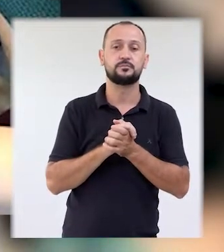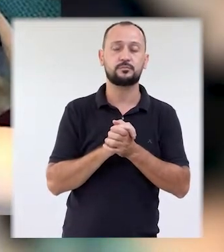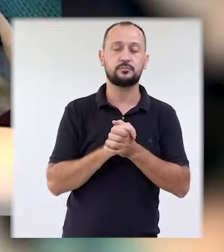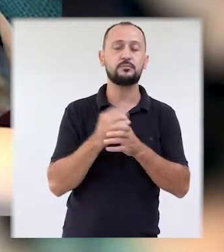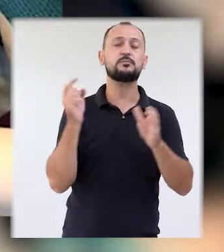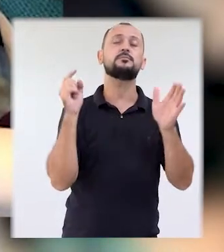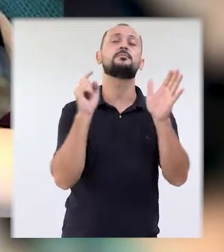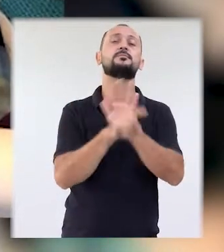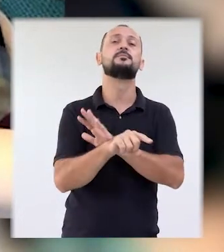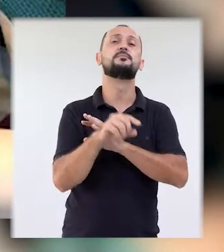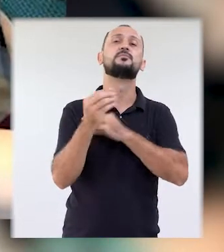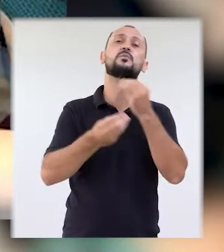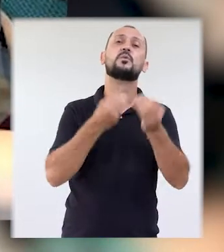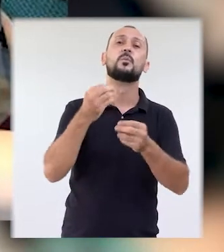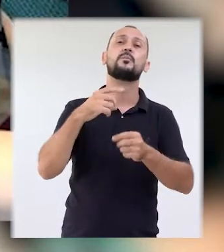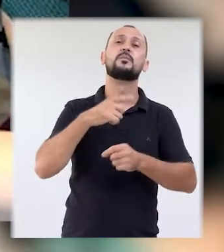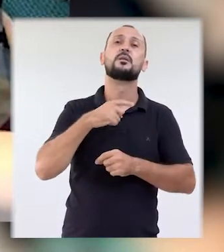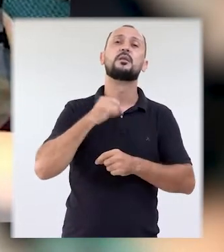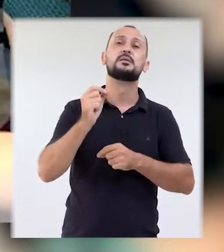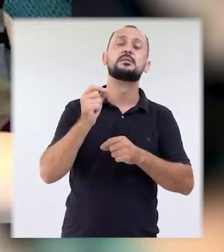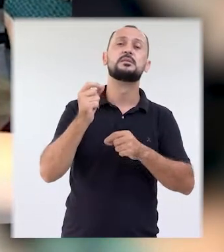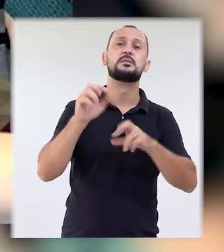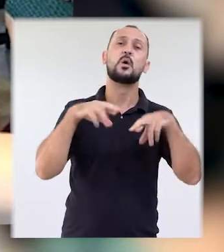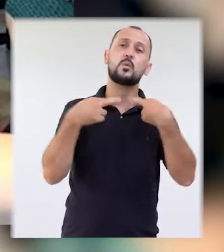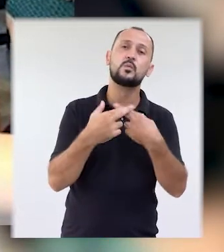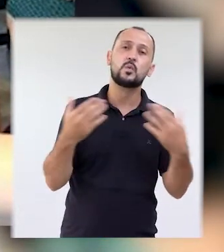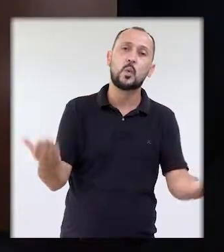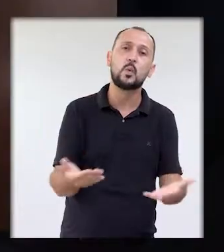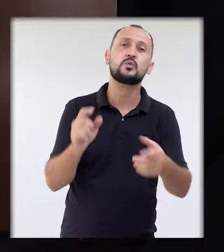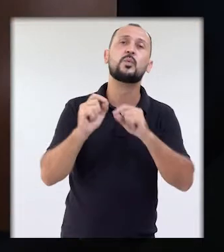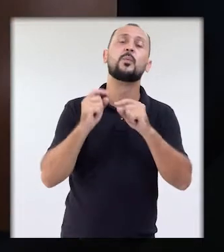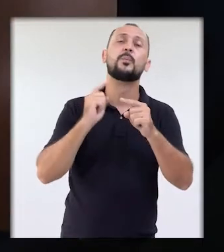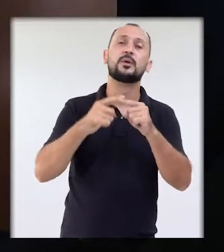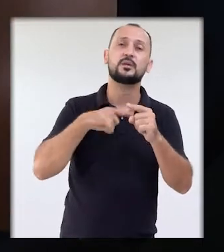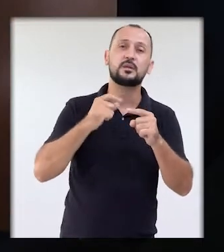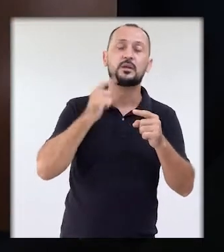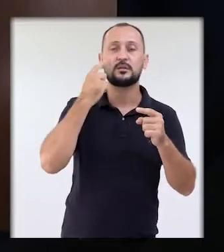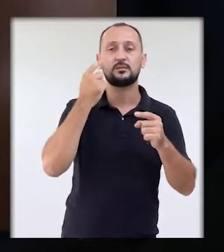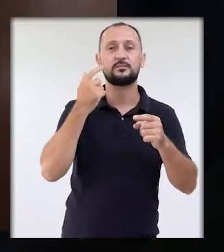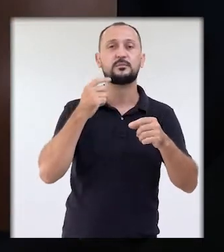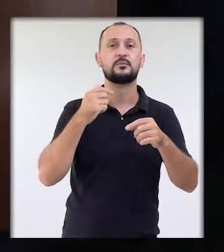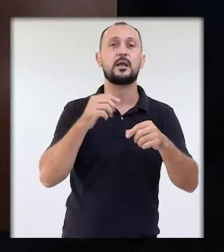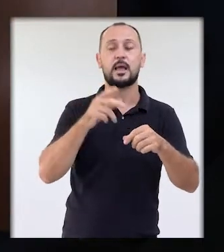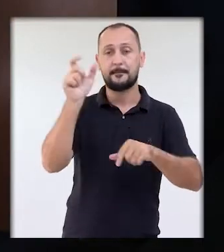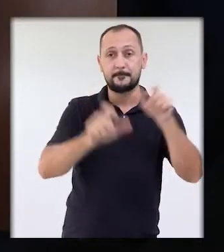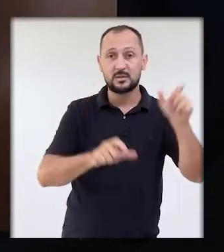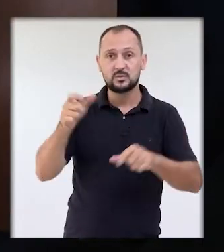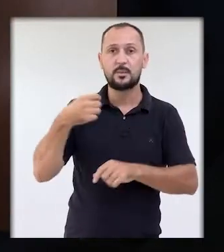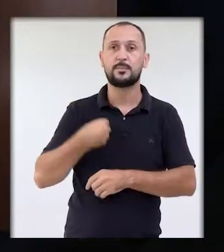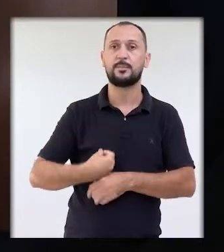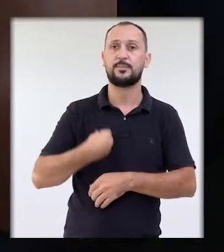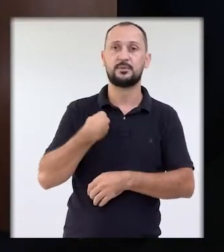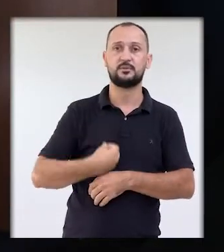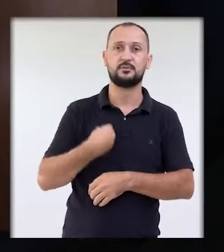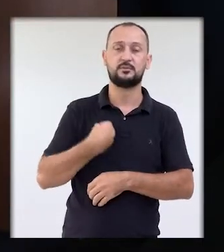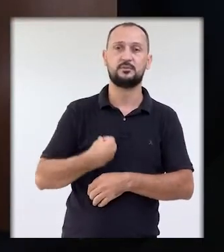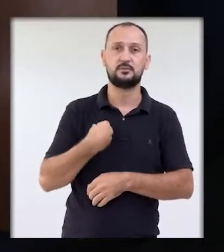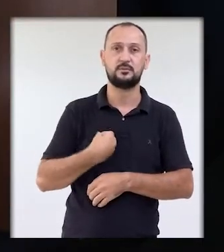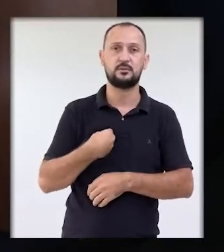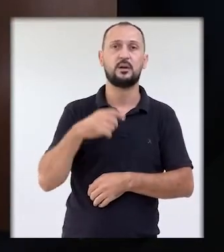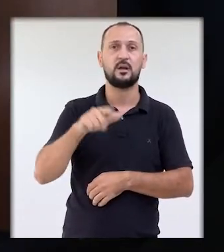2018. Como que são feitas, né, as reuniões atualmente, até por conta da pandemia? Quantas pessoas